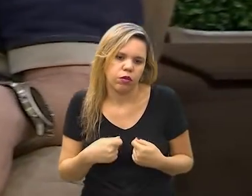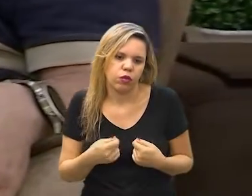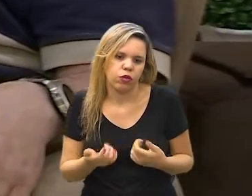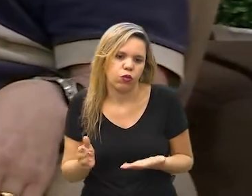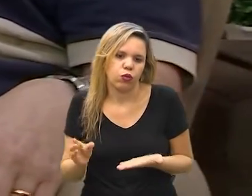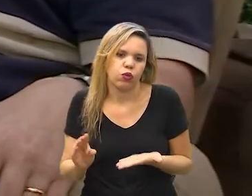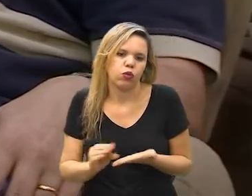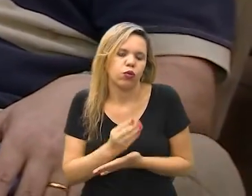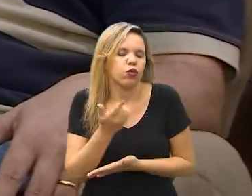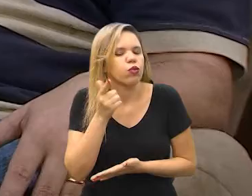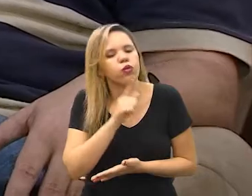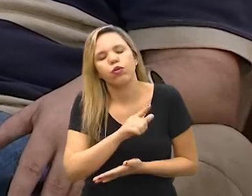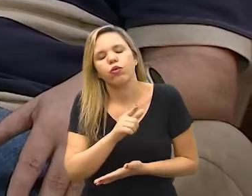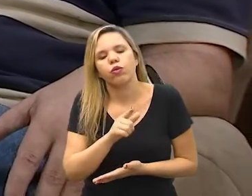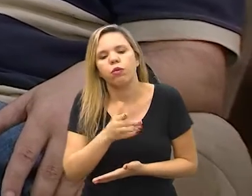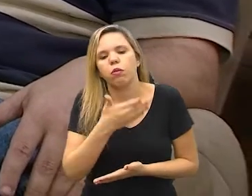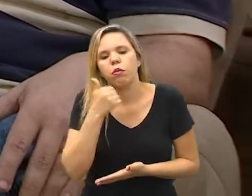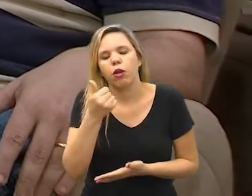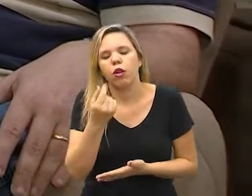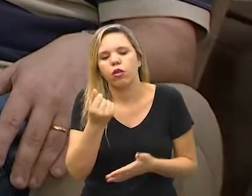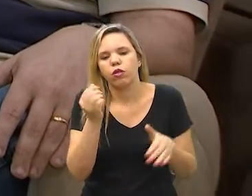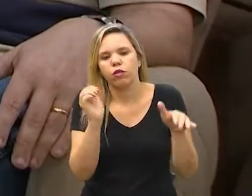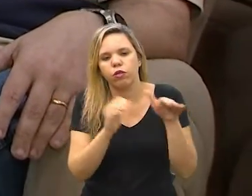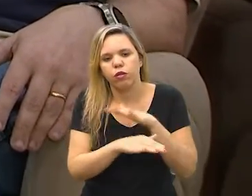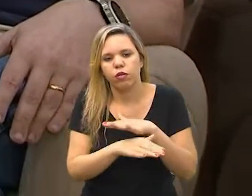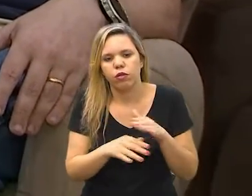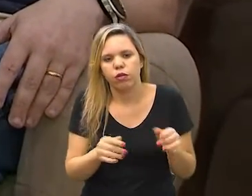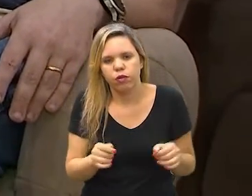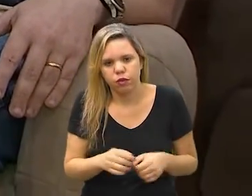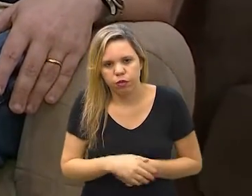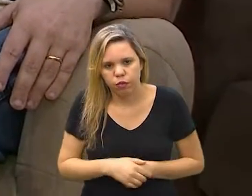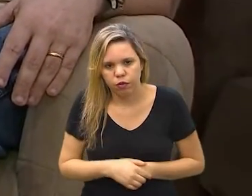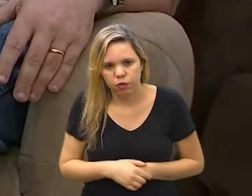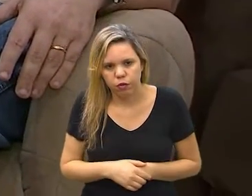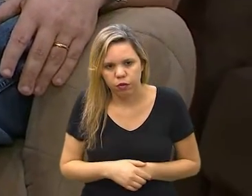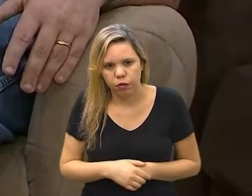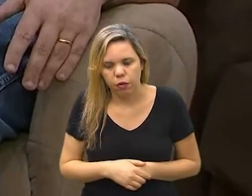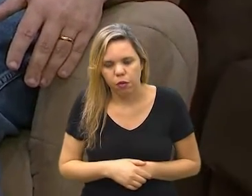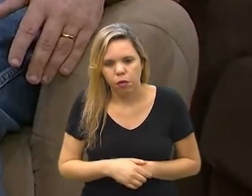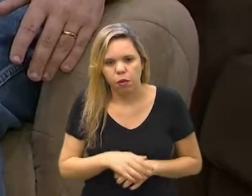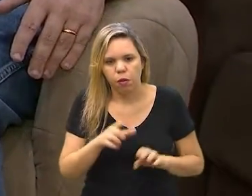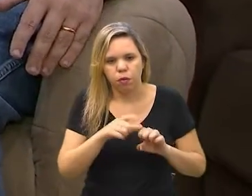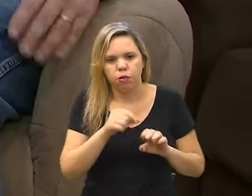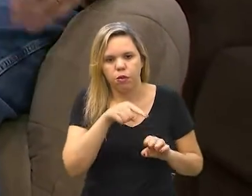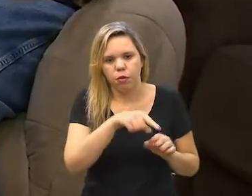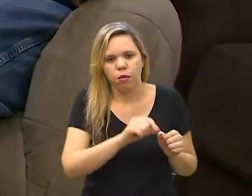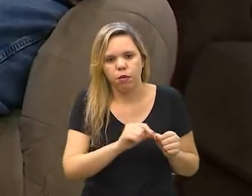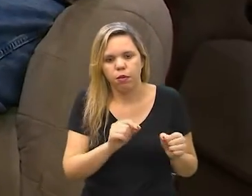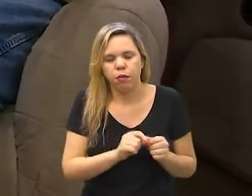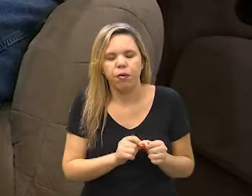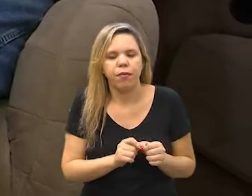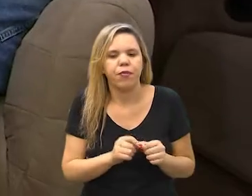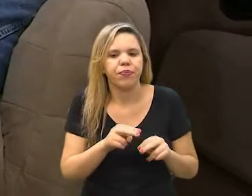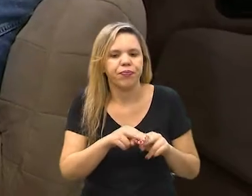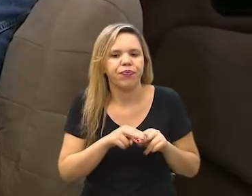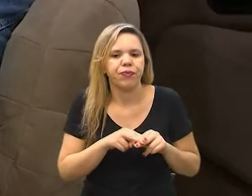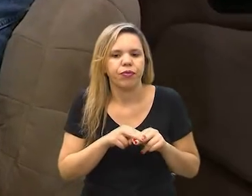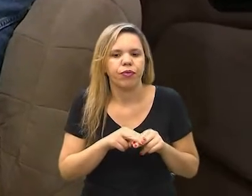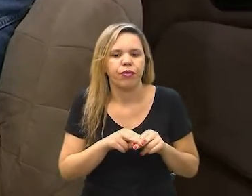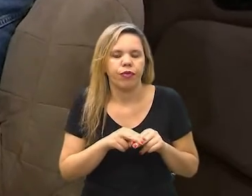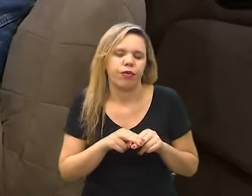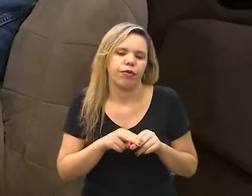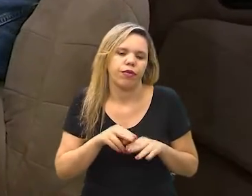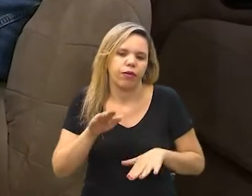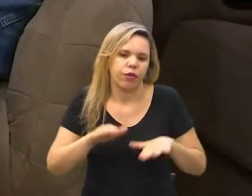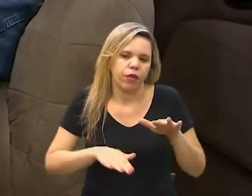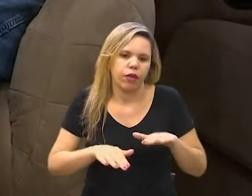isso daí, qual que seriam os melhores investimentos para o autônomo poder fazer? Em função dessa questão